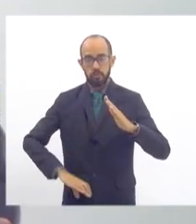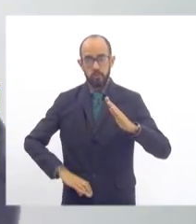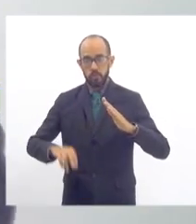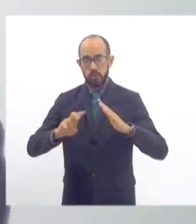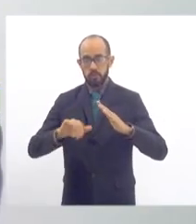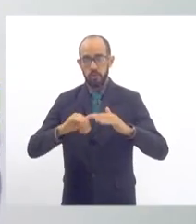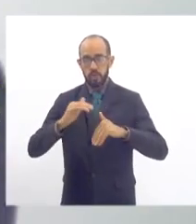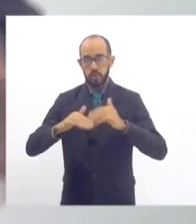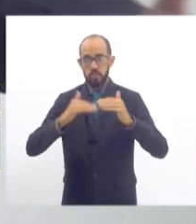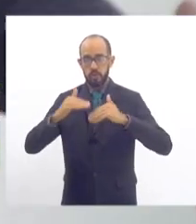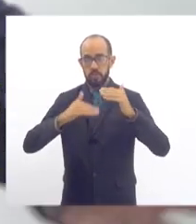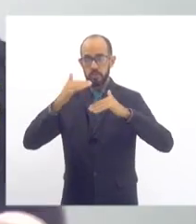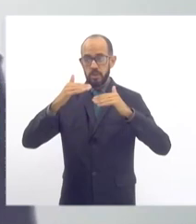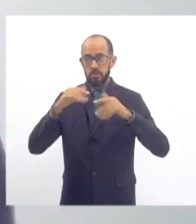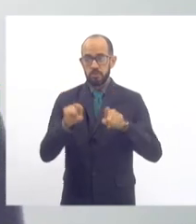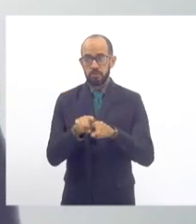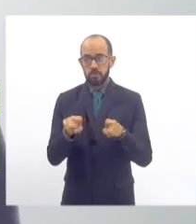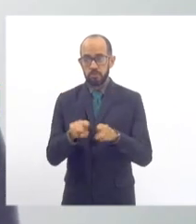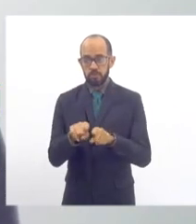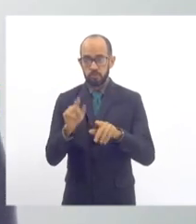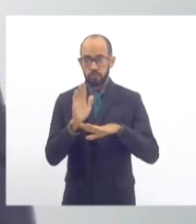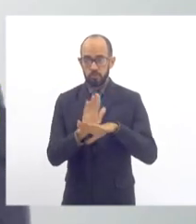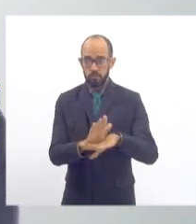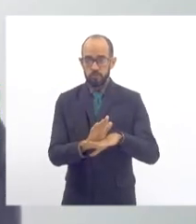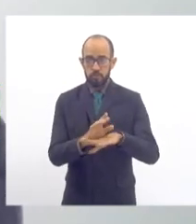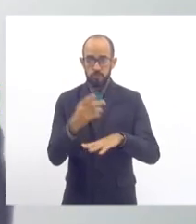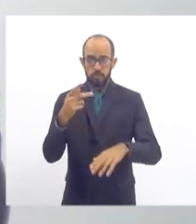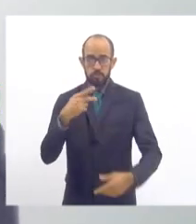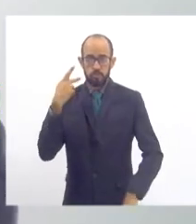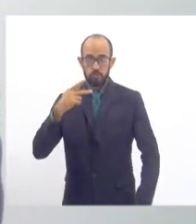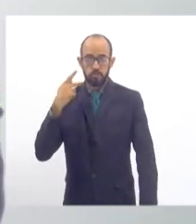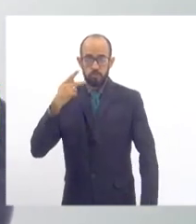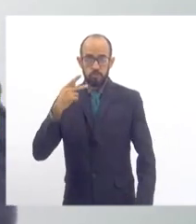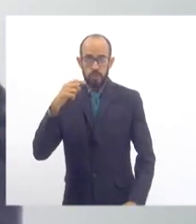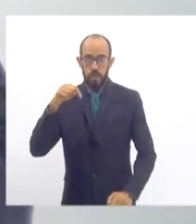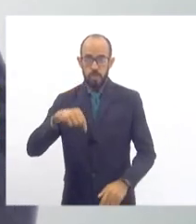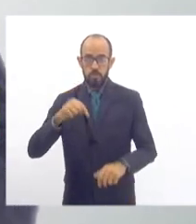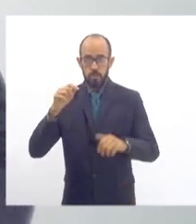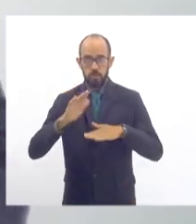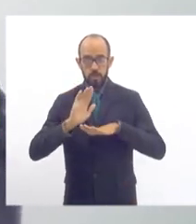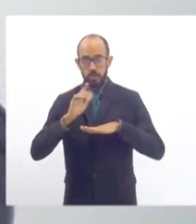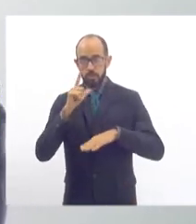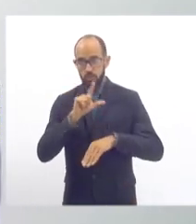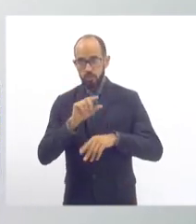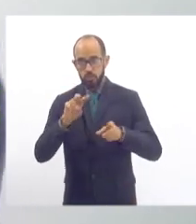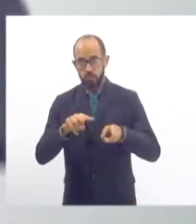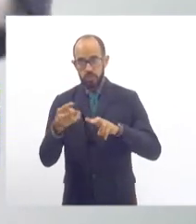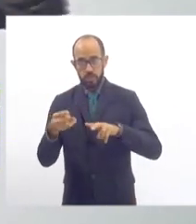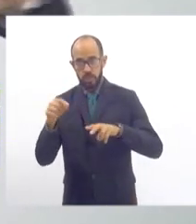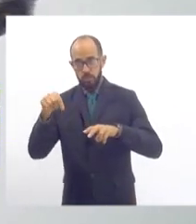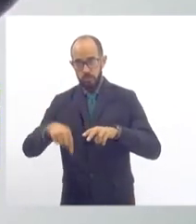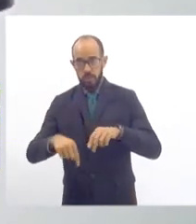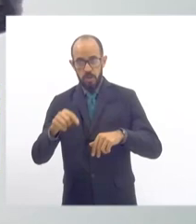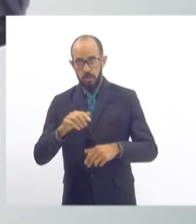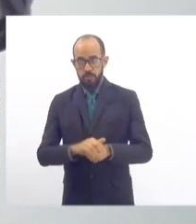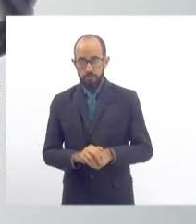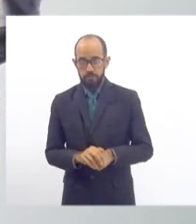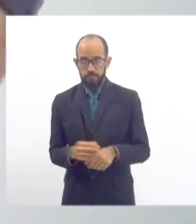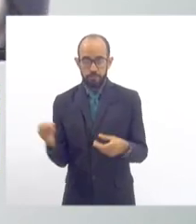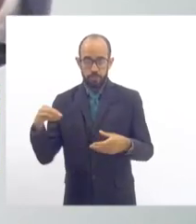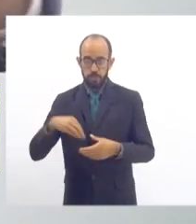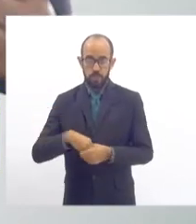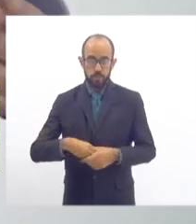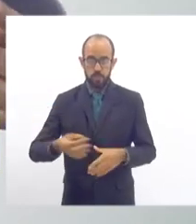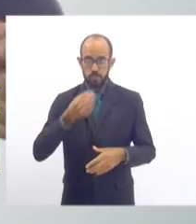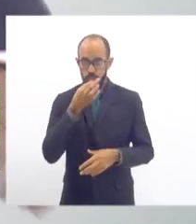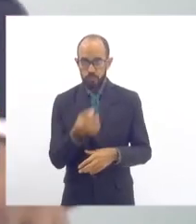avançar, com a ajuda dos parlamentares aqui, vão avançar para que esse plano seja encaminhado para cá, dentro da sugestão que foi feita